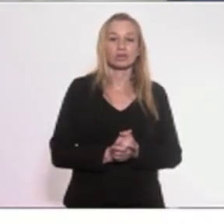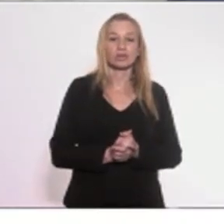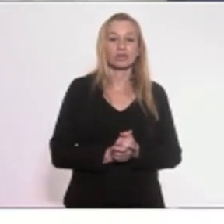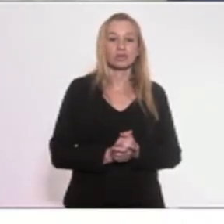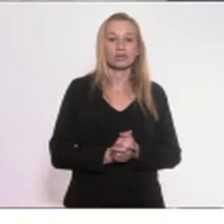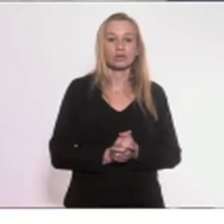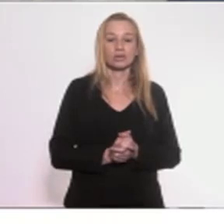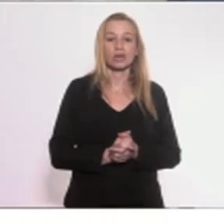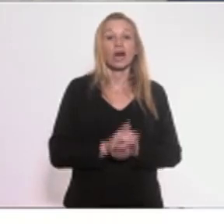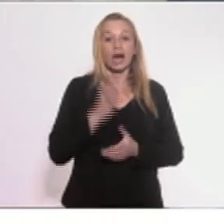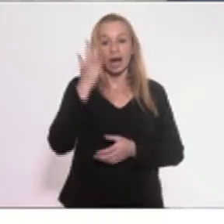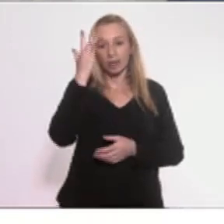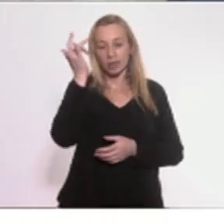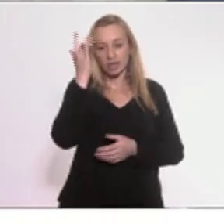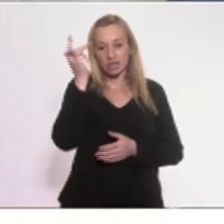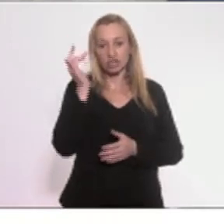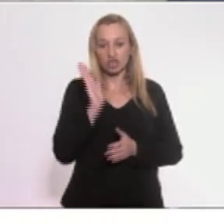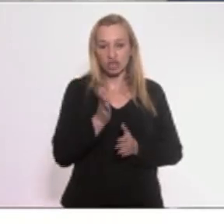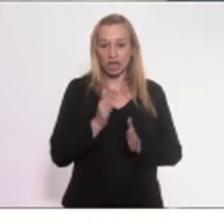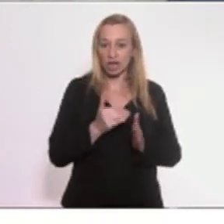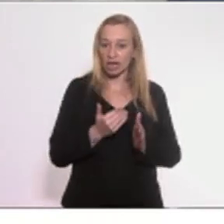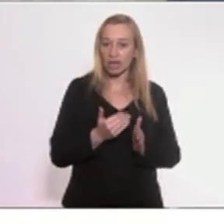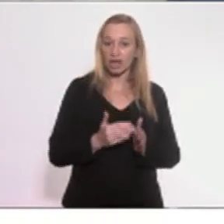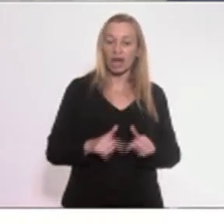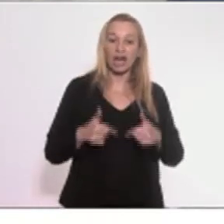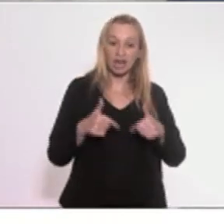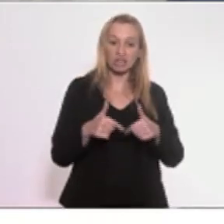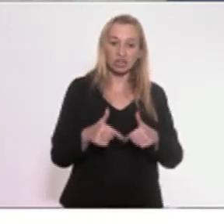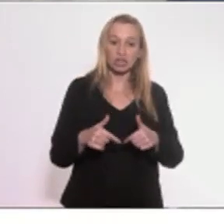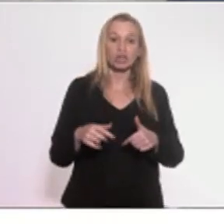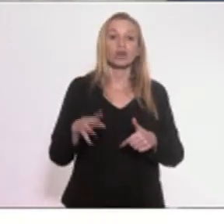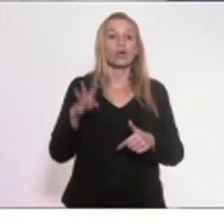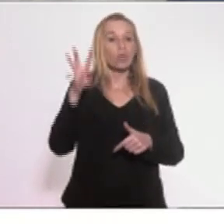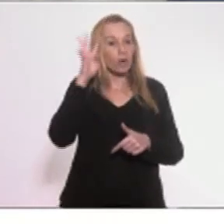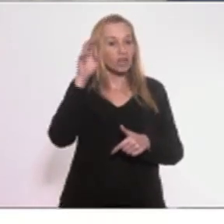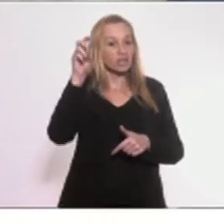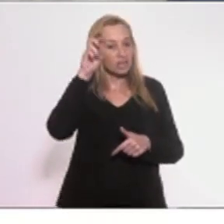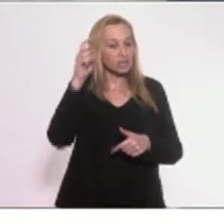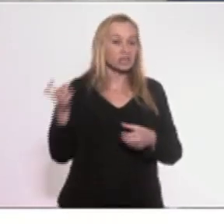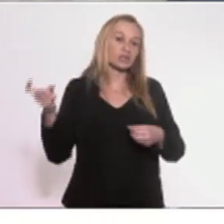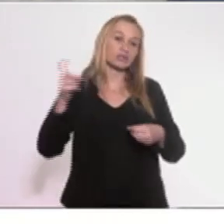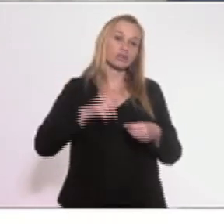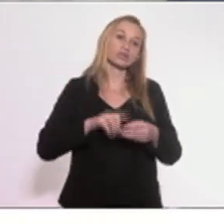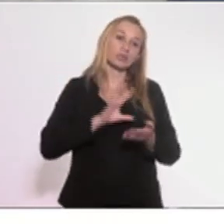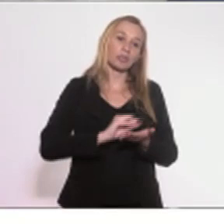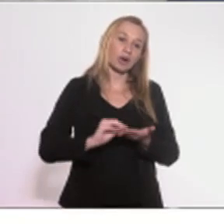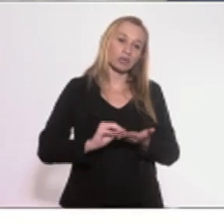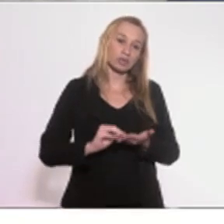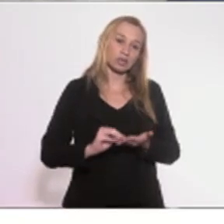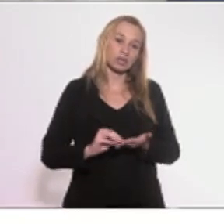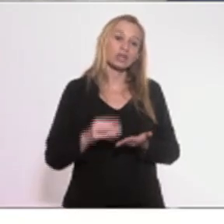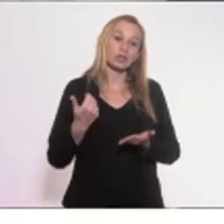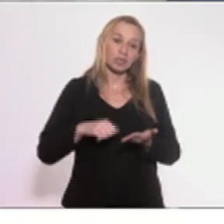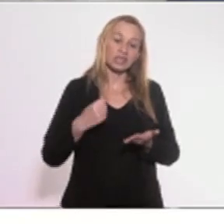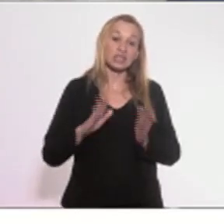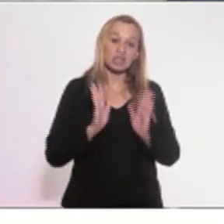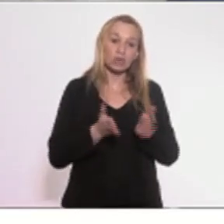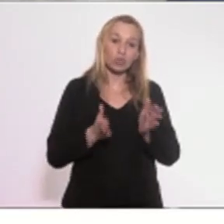Publica amanhã, eu defiro e já na quarta ou quinta eu volto para a pauta. Mas tem que coletar a urgência